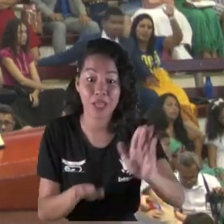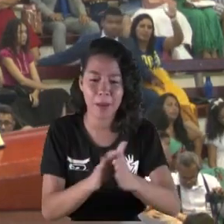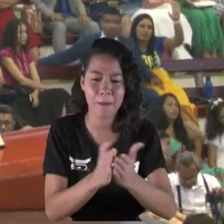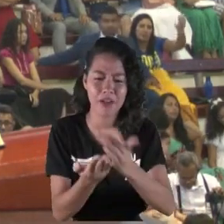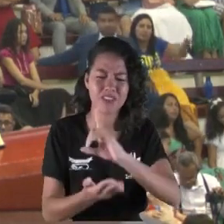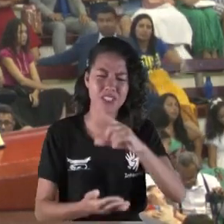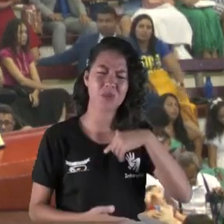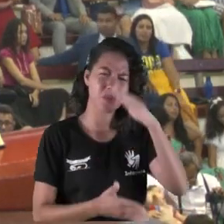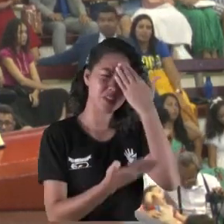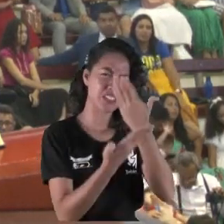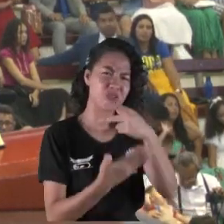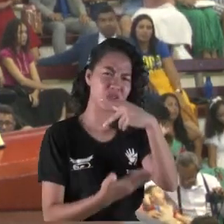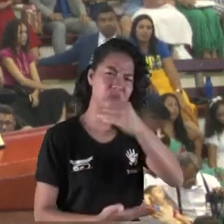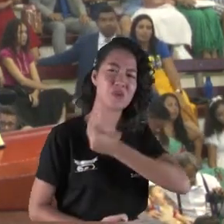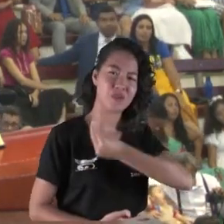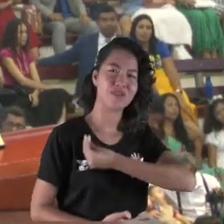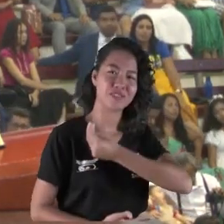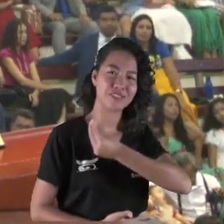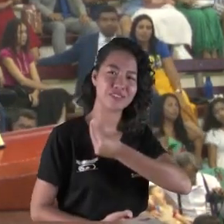vida. É